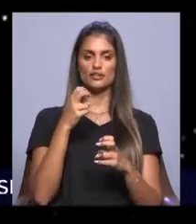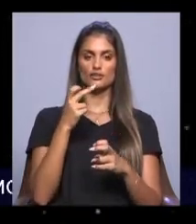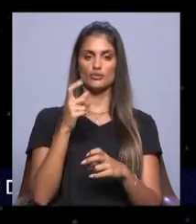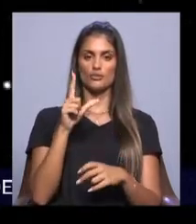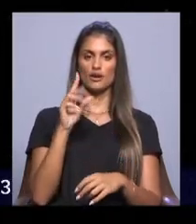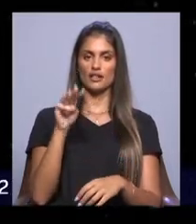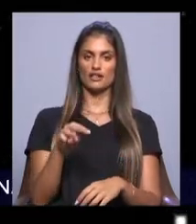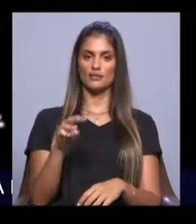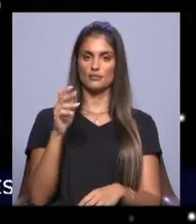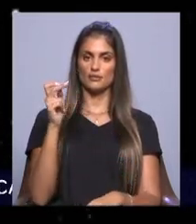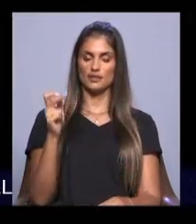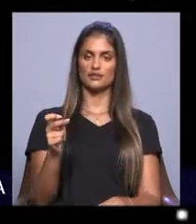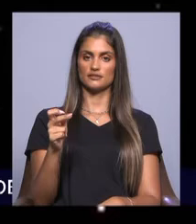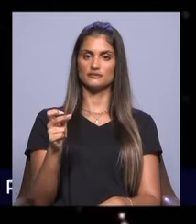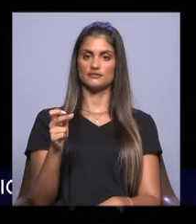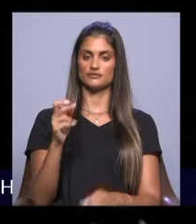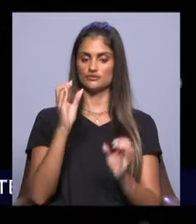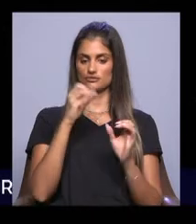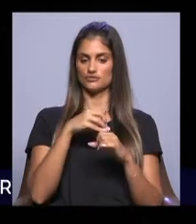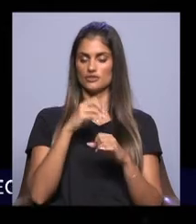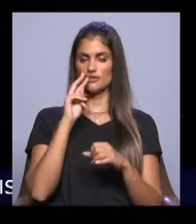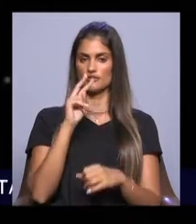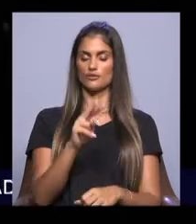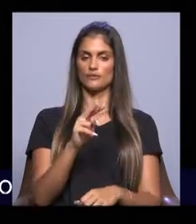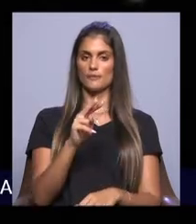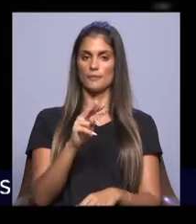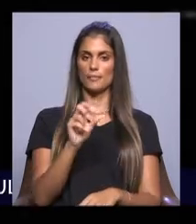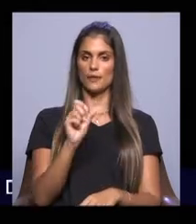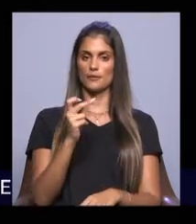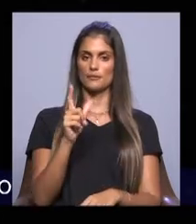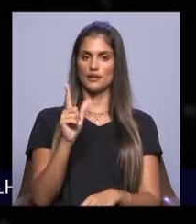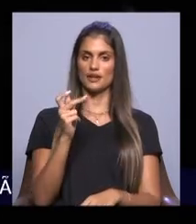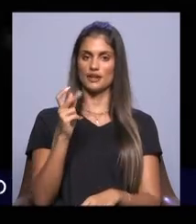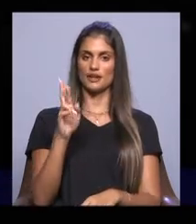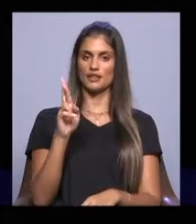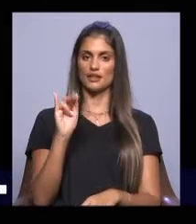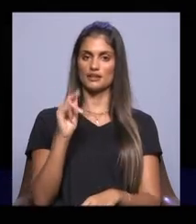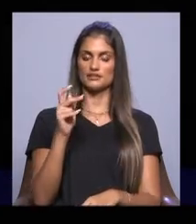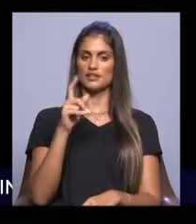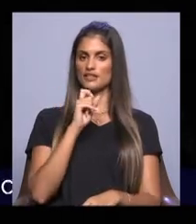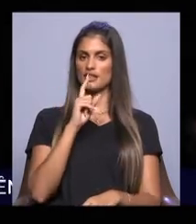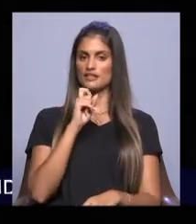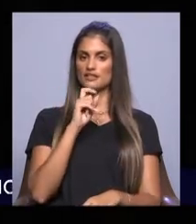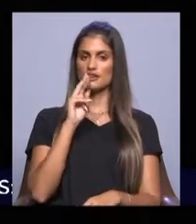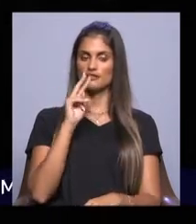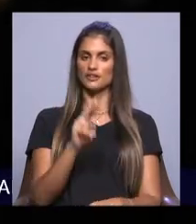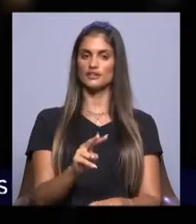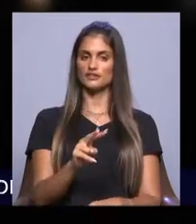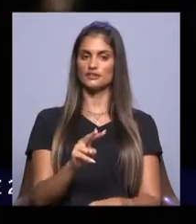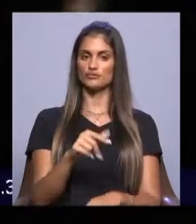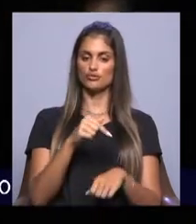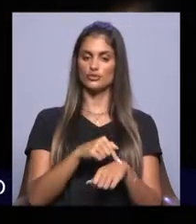o poderoso radiotelescópio, que encontrou, então, uma galáxia que conseguimos apanhá-la, Daniel, na altura em